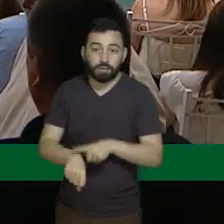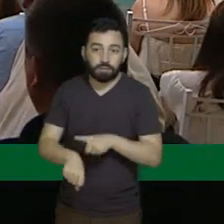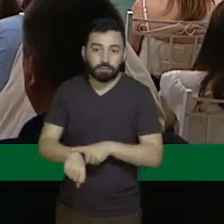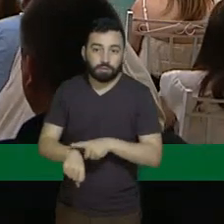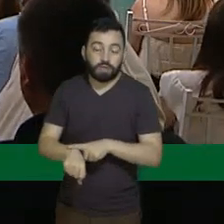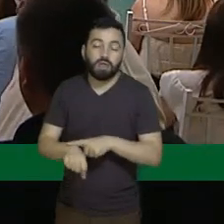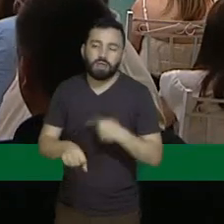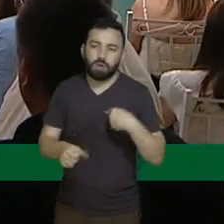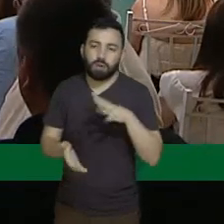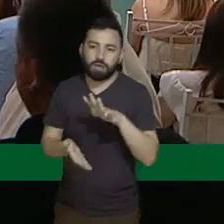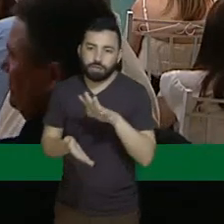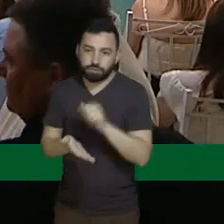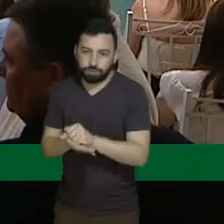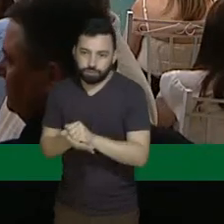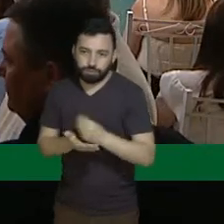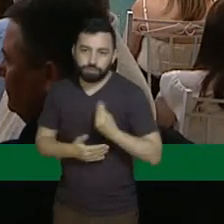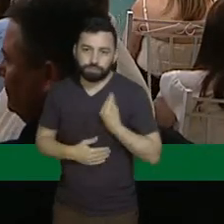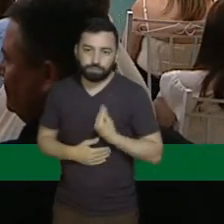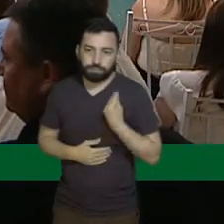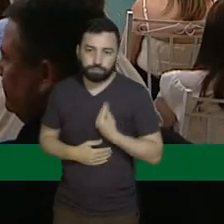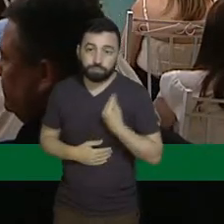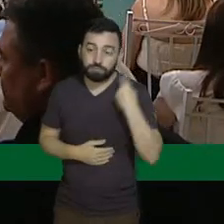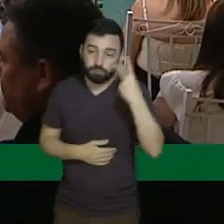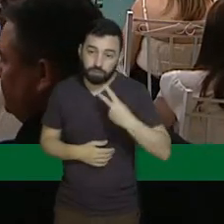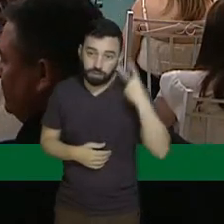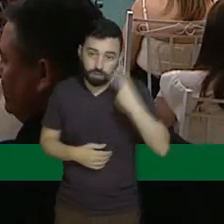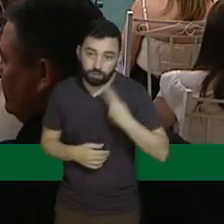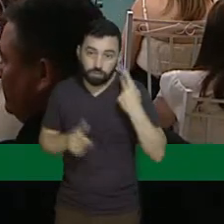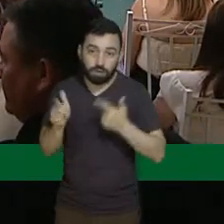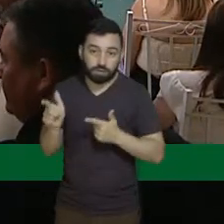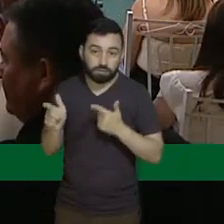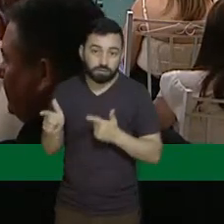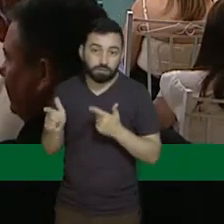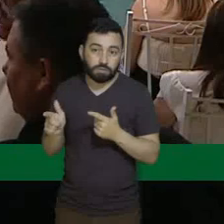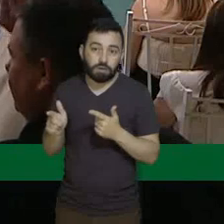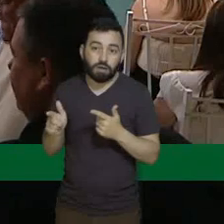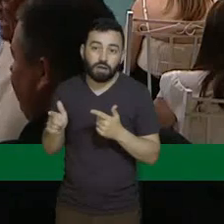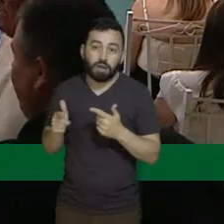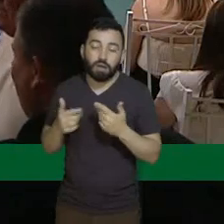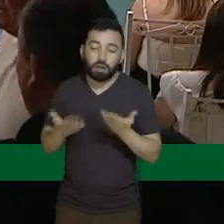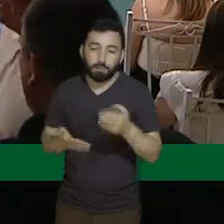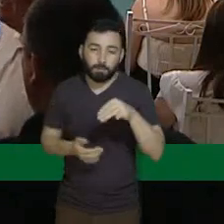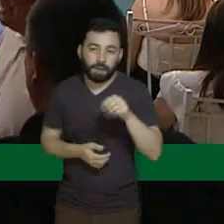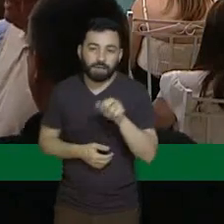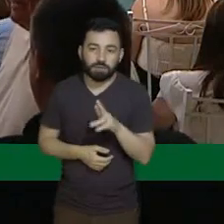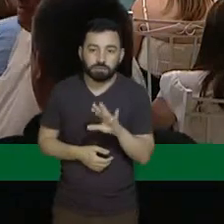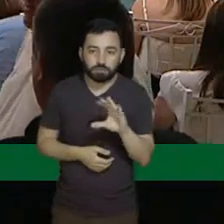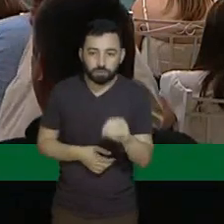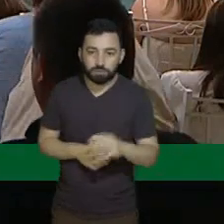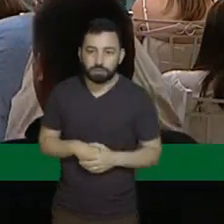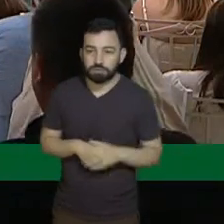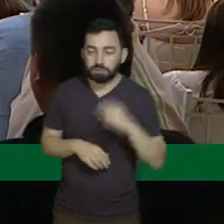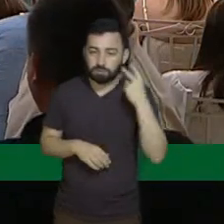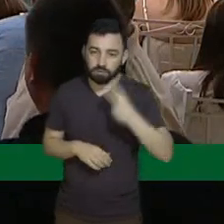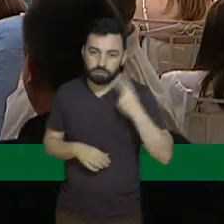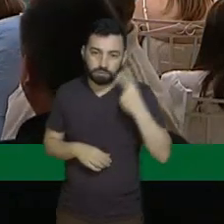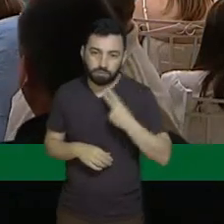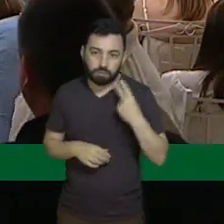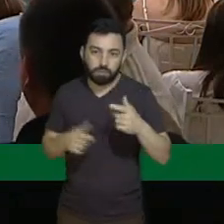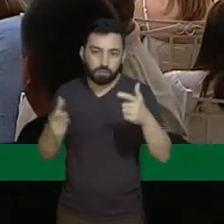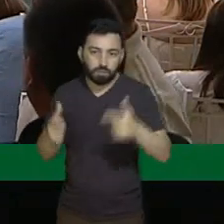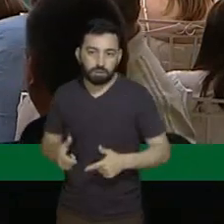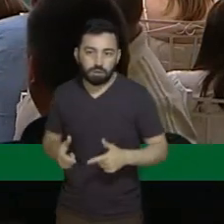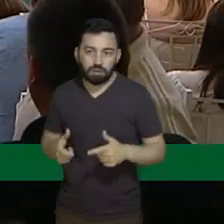as presenças do senhor vereador do município de Caçador, Márcio JF, senhora vereadora do município de Caibi,